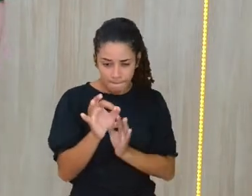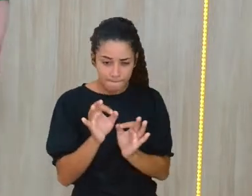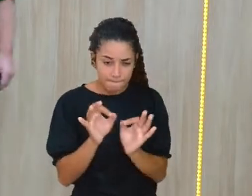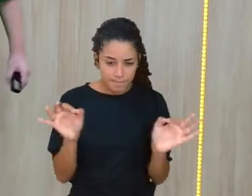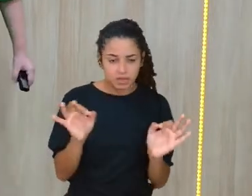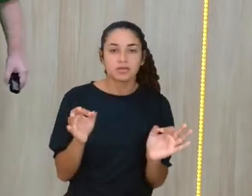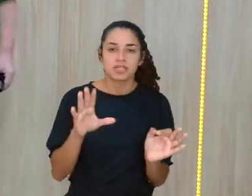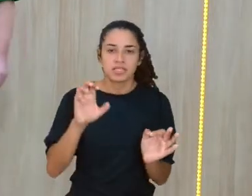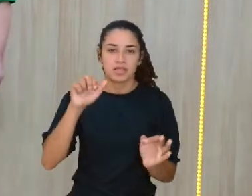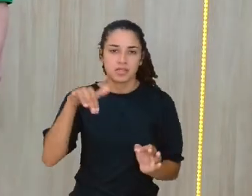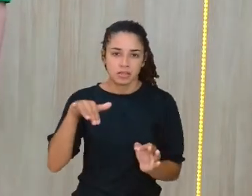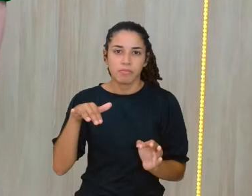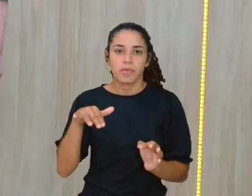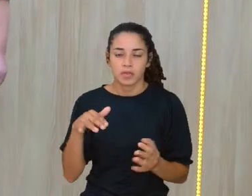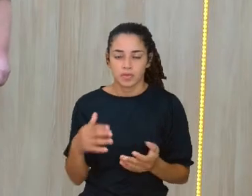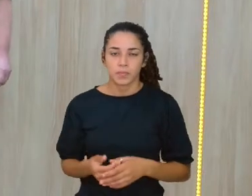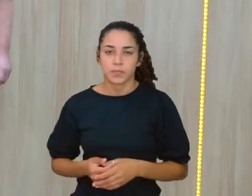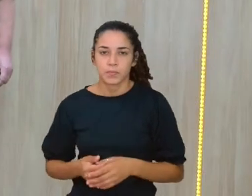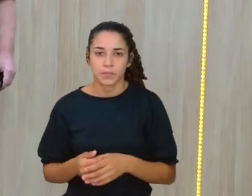Olha só.